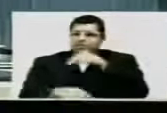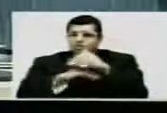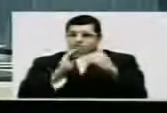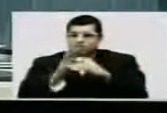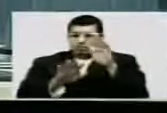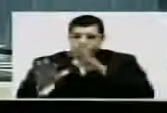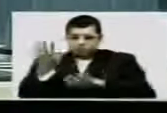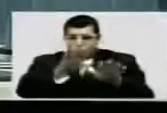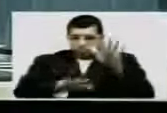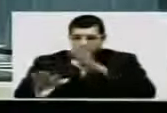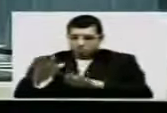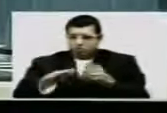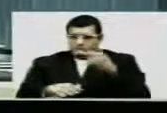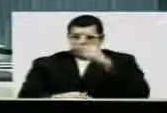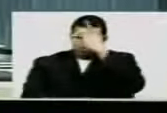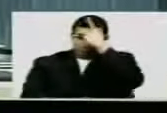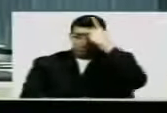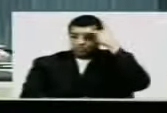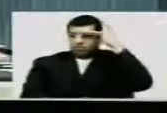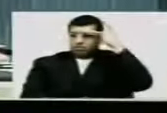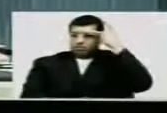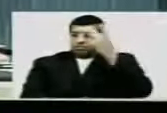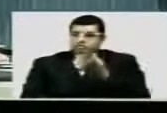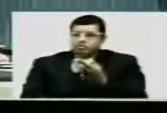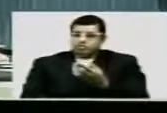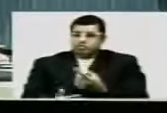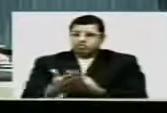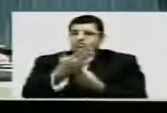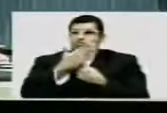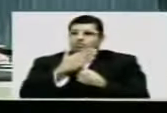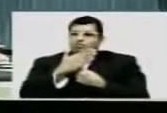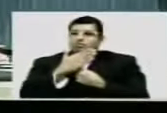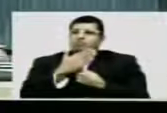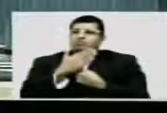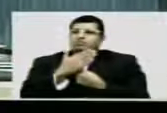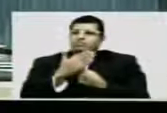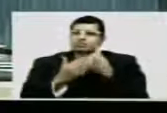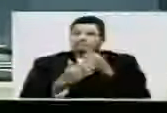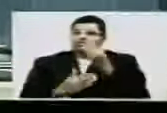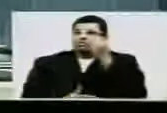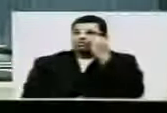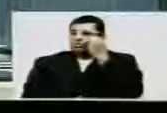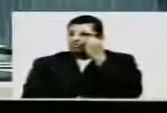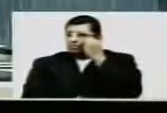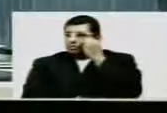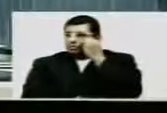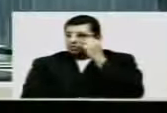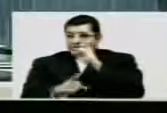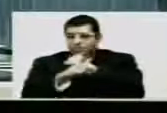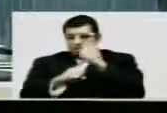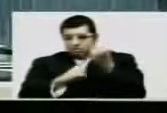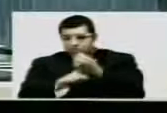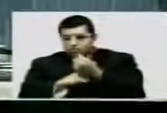defeitos, mobiliza o seu povo em defesa de um interesse